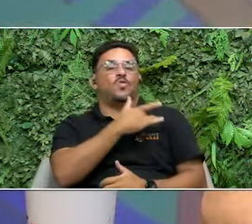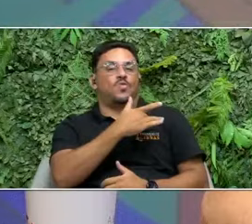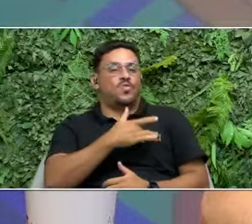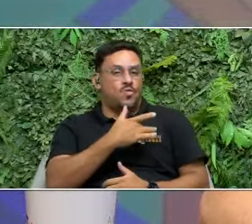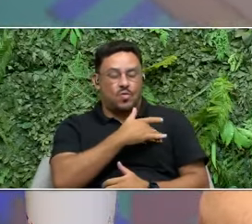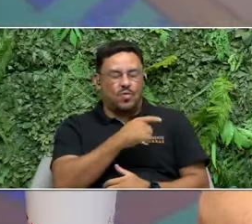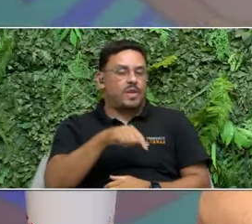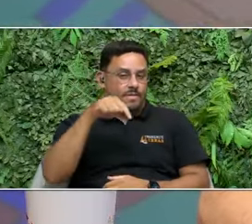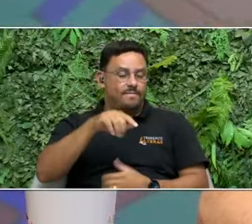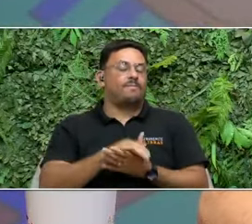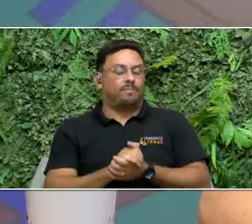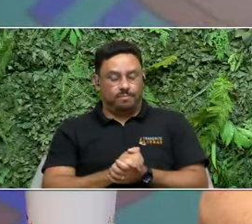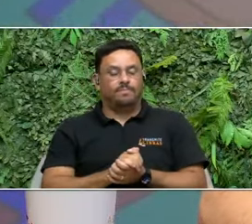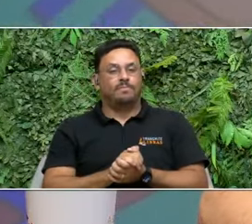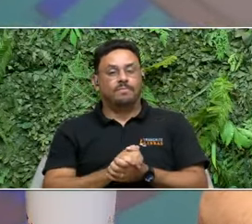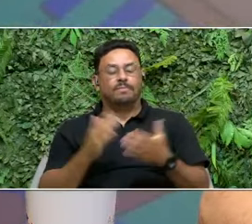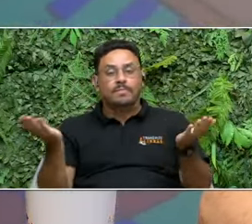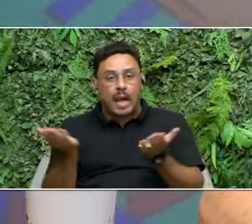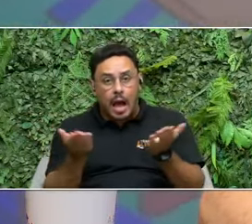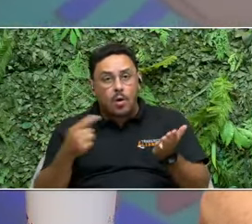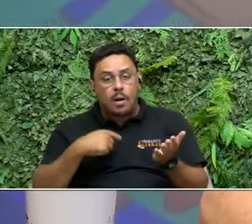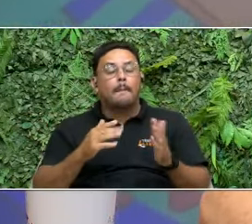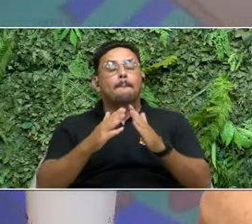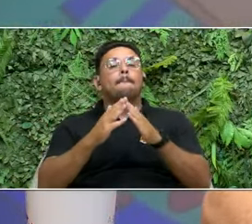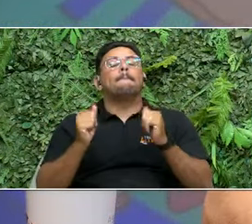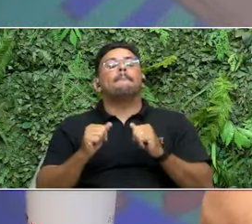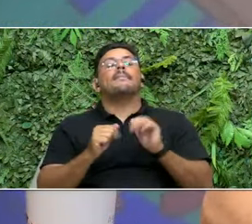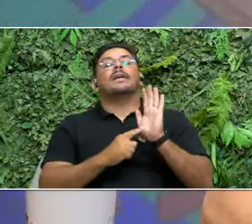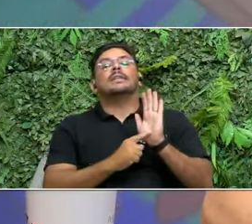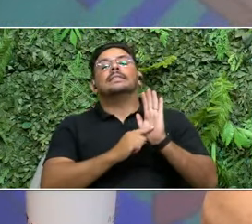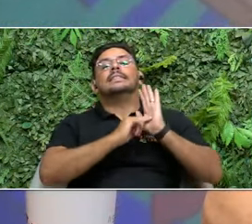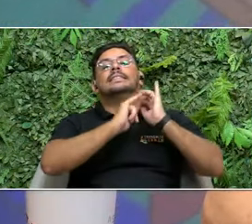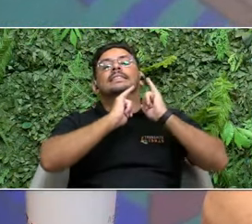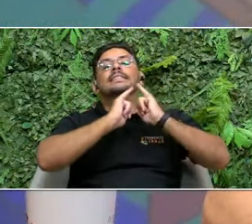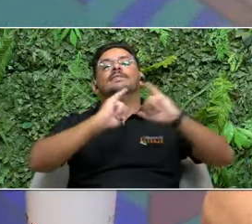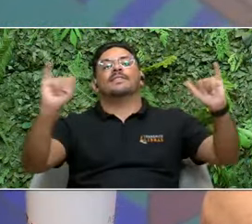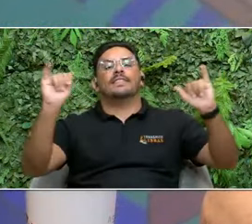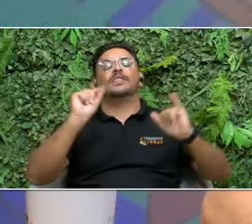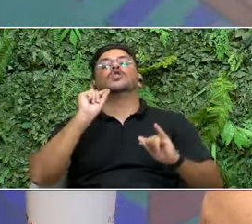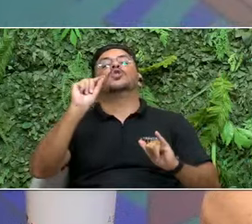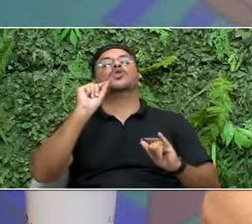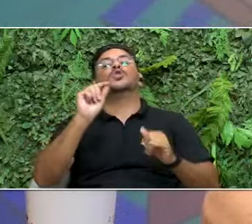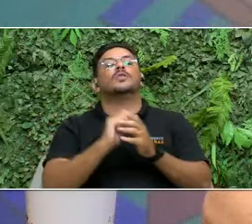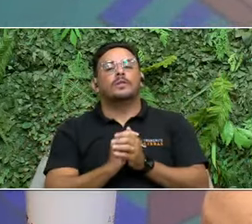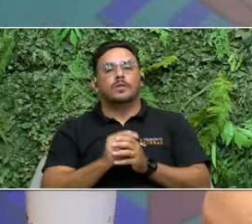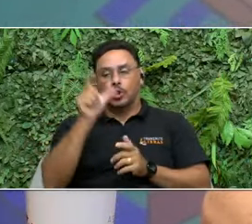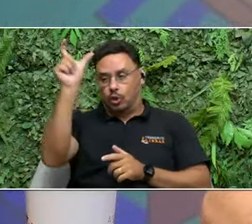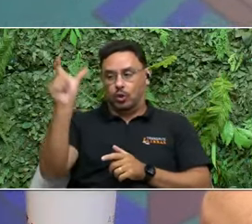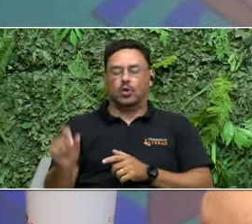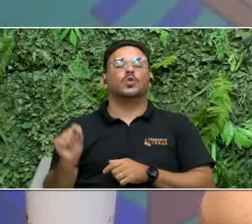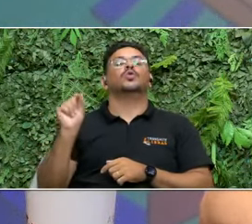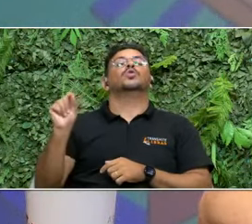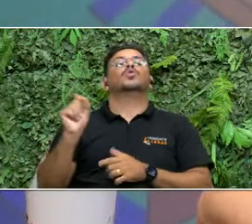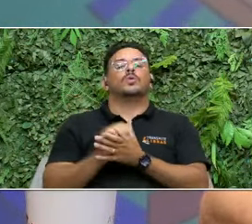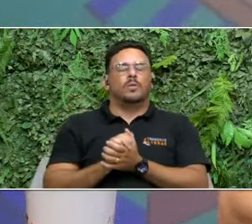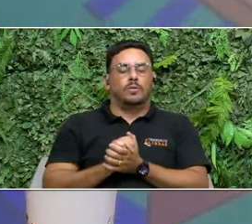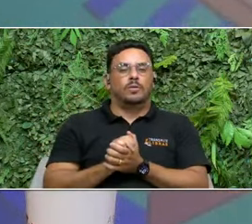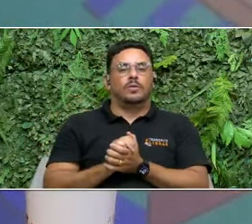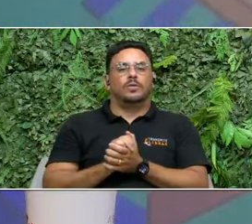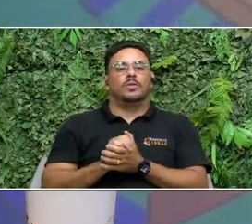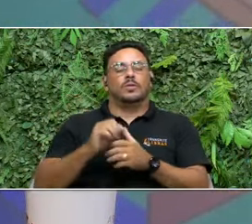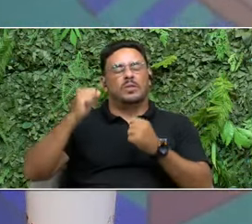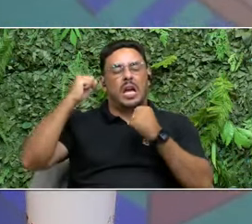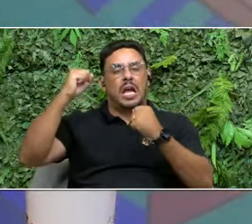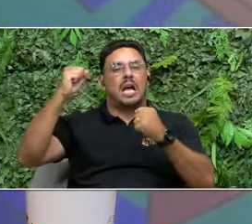para você agora eu quero destaque dele que é o ídolo